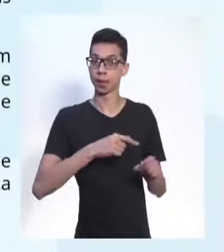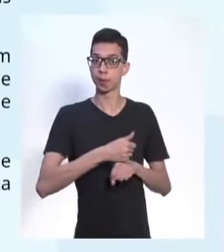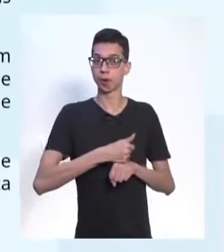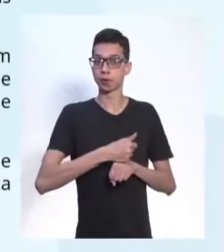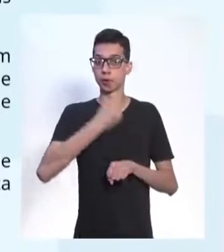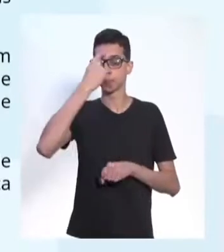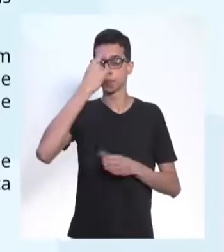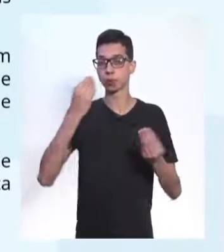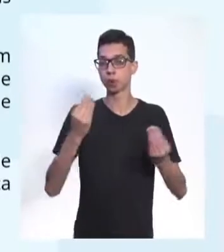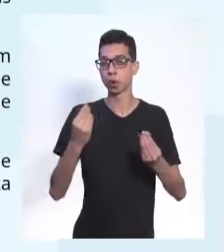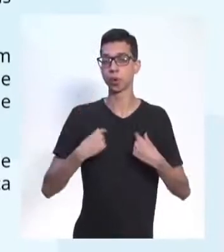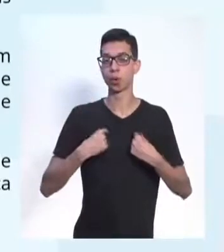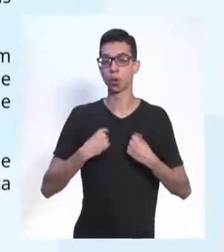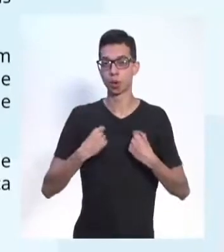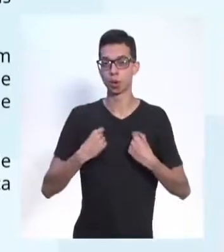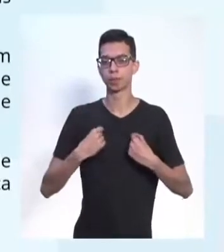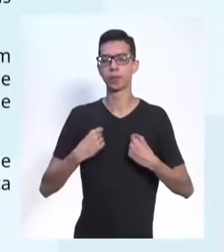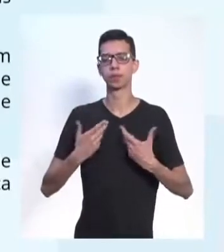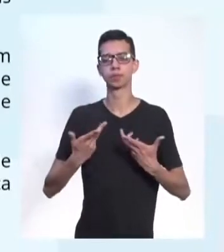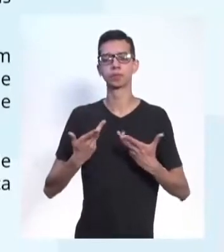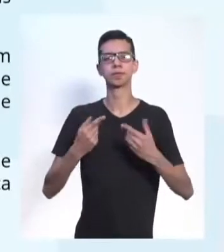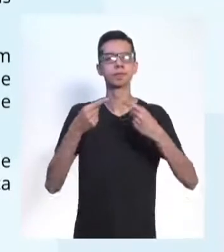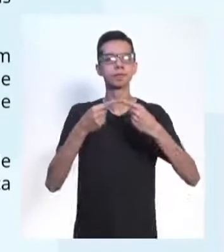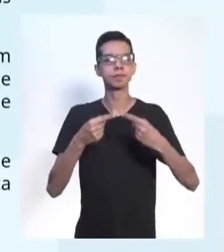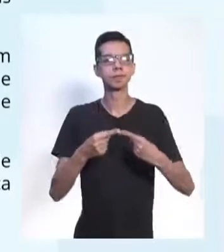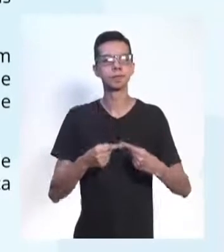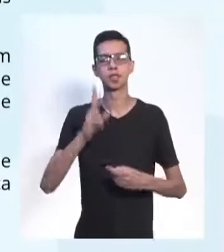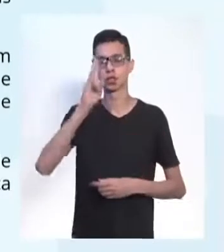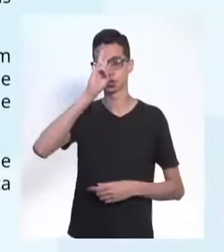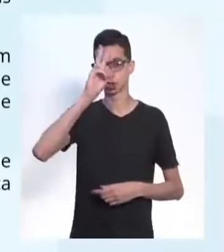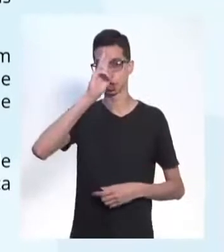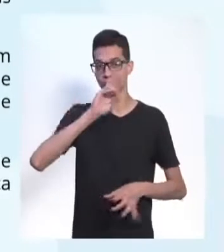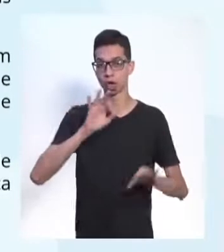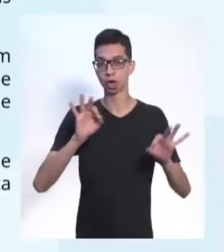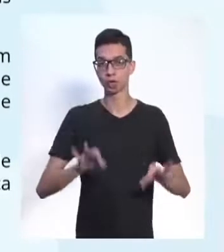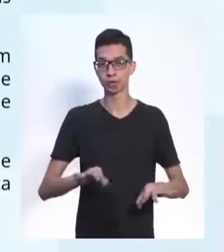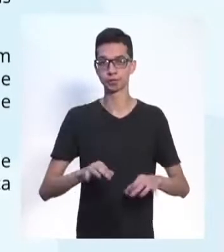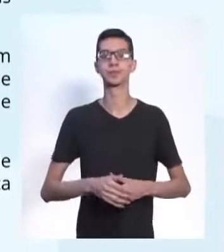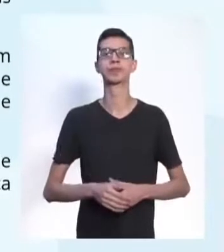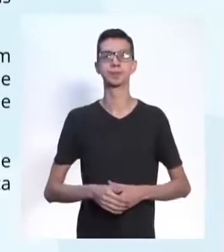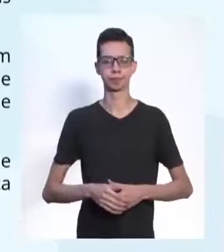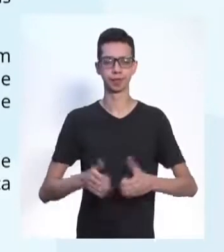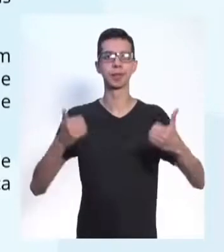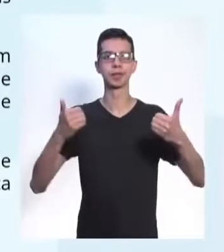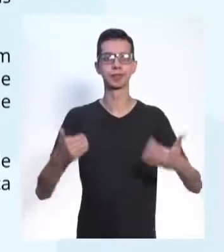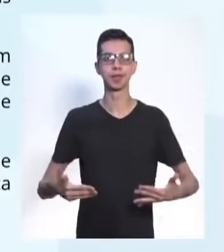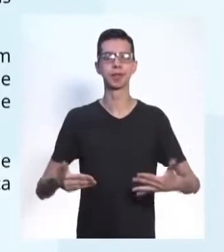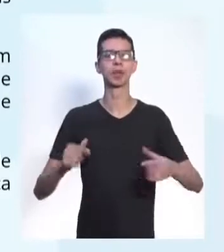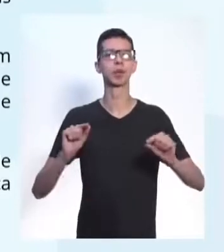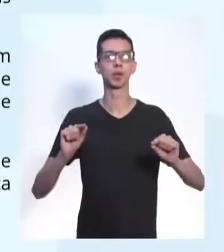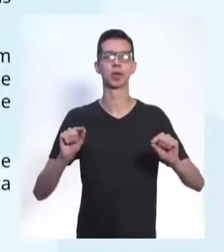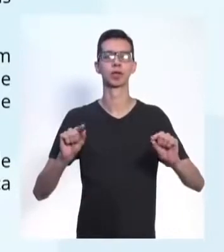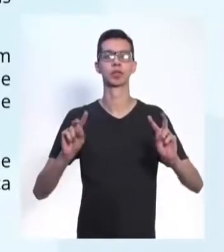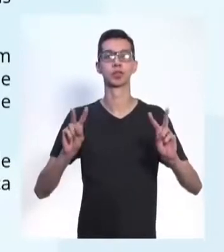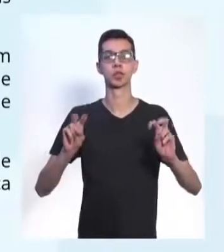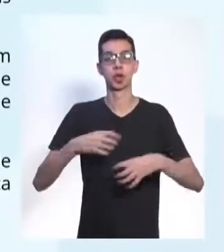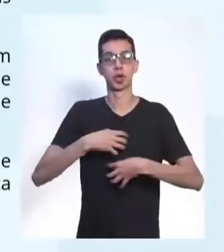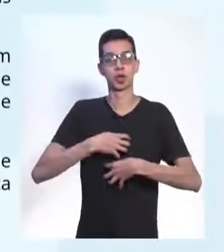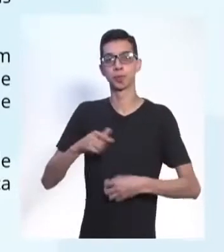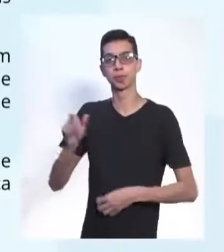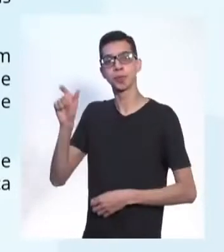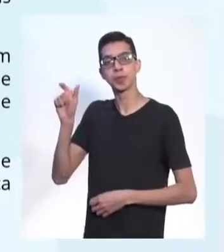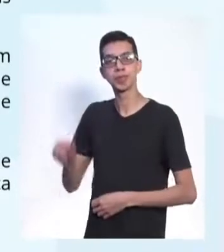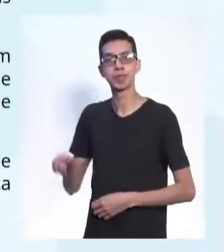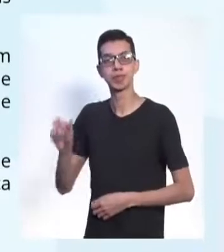nas roupas que atendam ao roteiro, deixando claro as evidências psicológicas e simbólicas de um personagem. O figurino é um